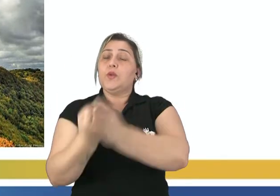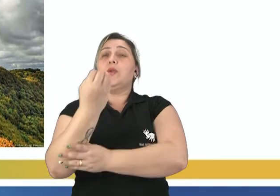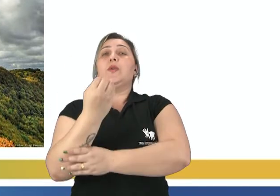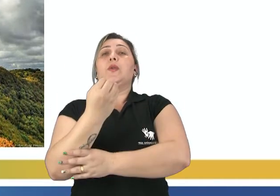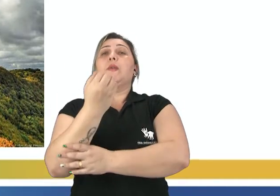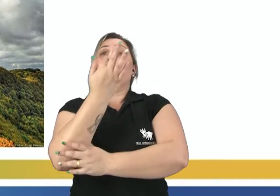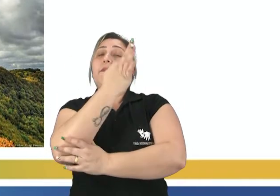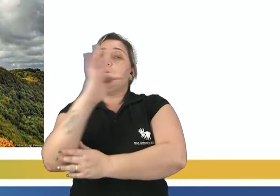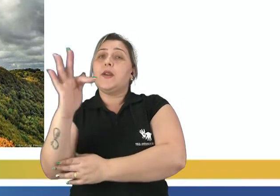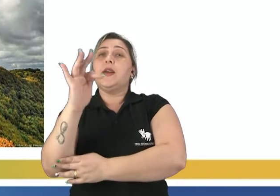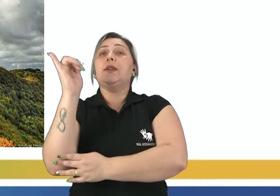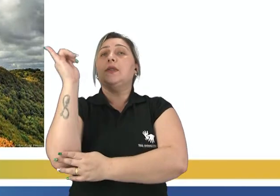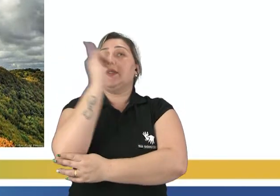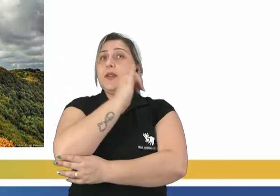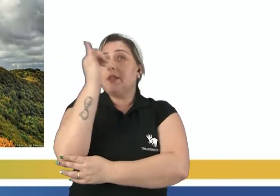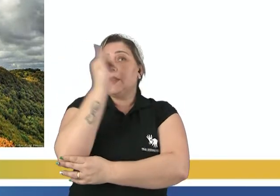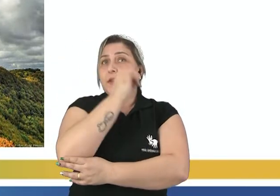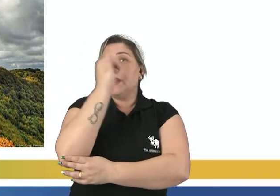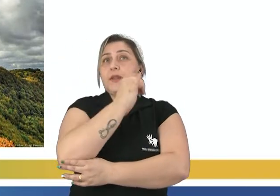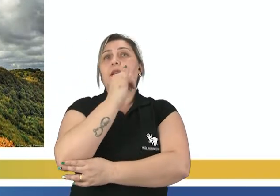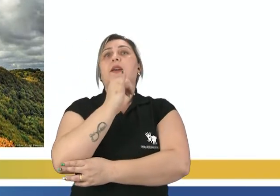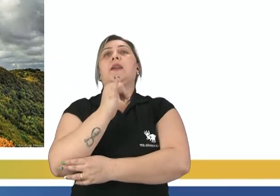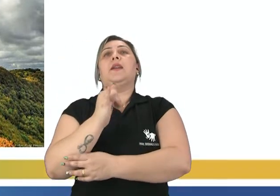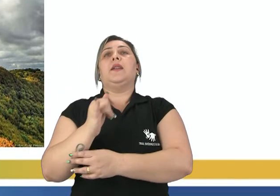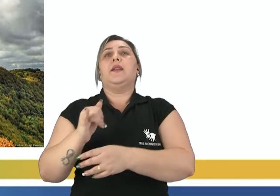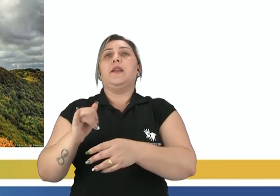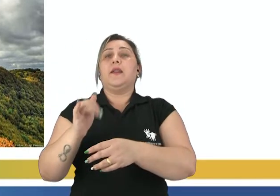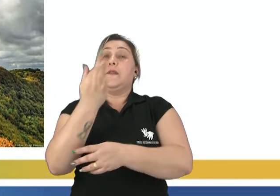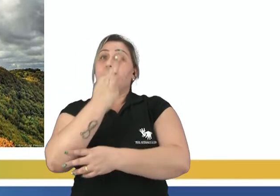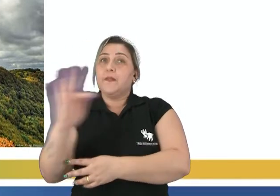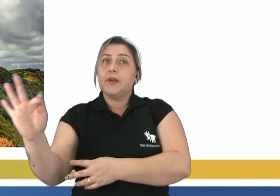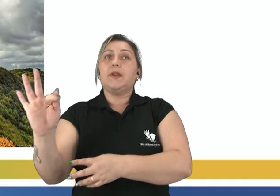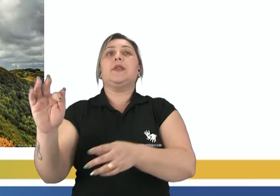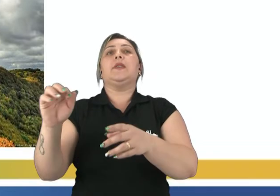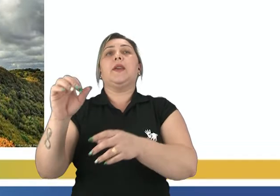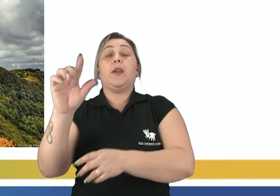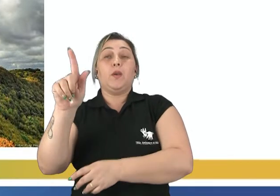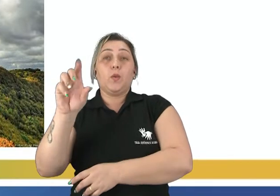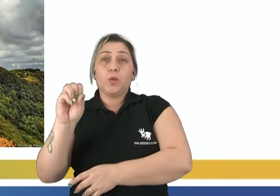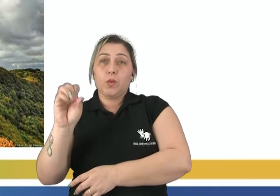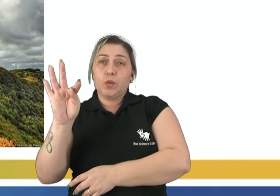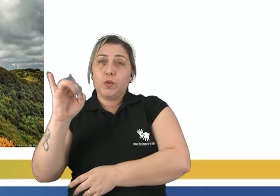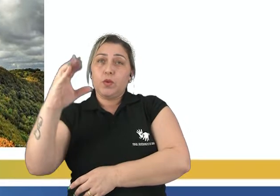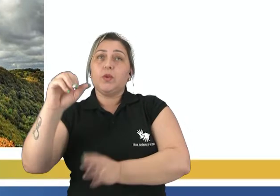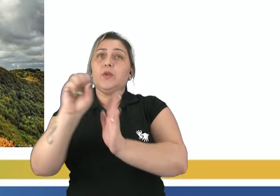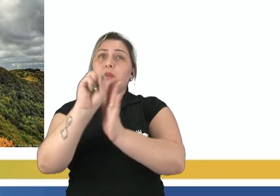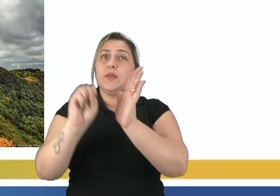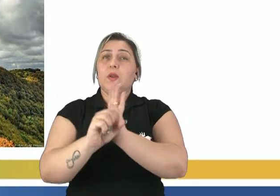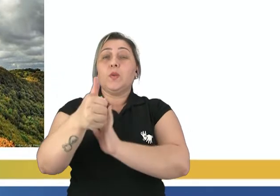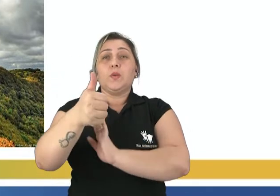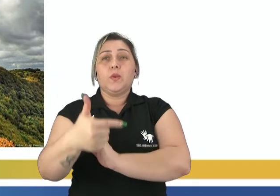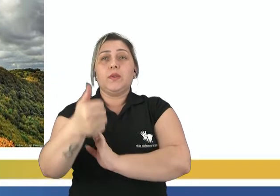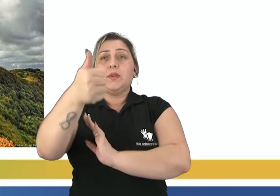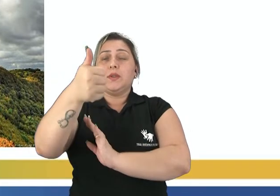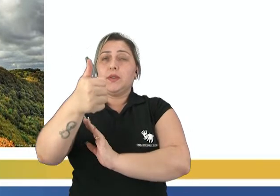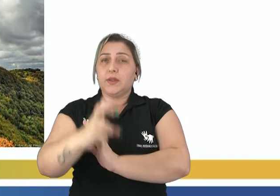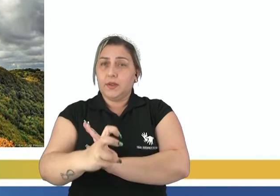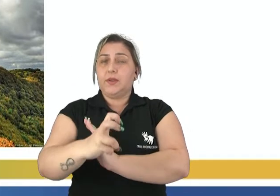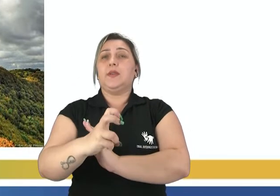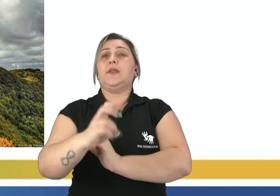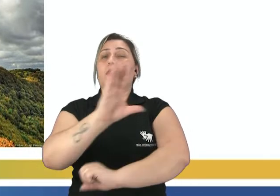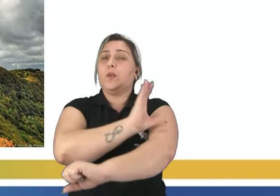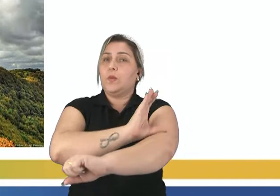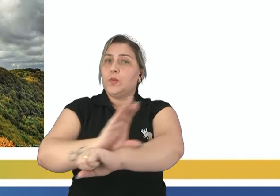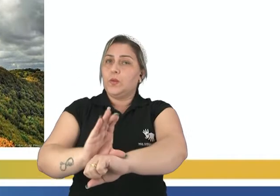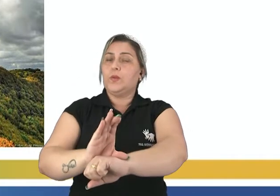e XIII, e o estilo gótico, datado entre os séculos XII e XV, que é o período lá que a gente viu onde a cultura